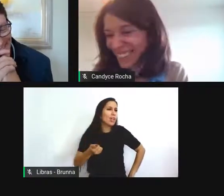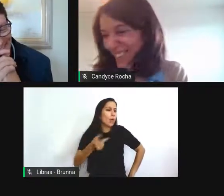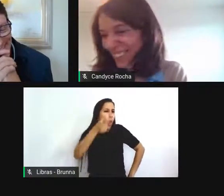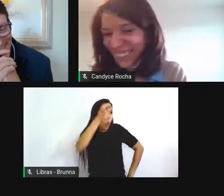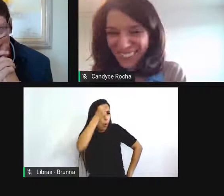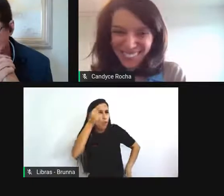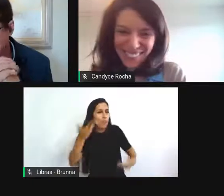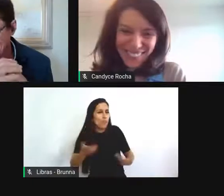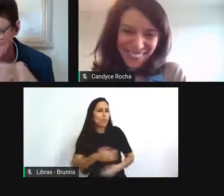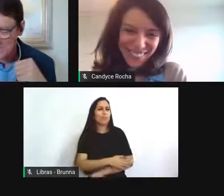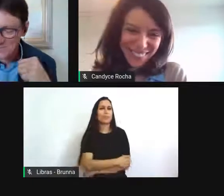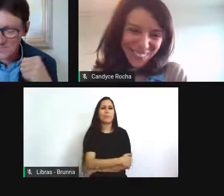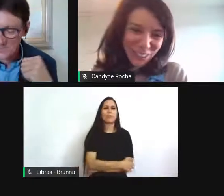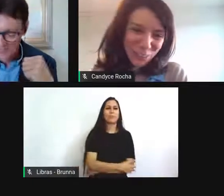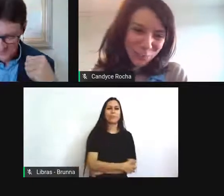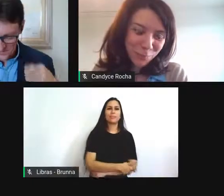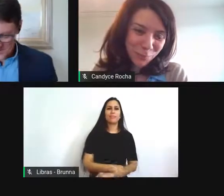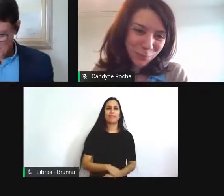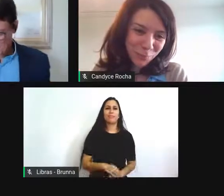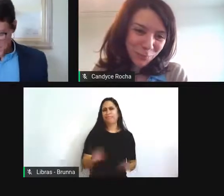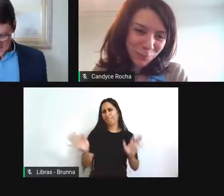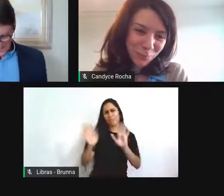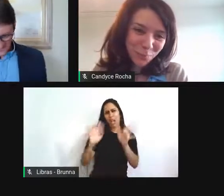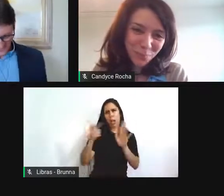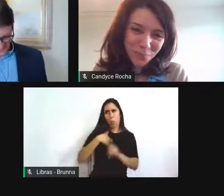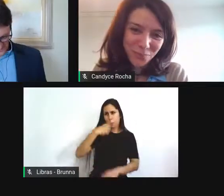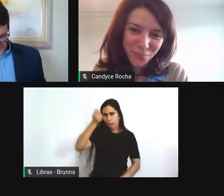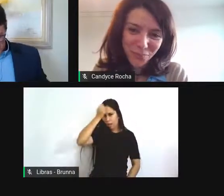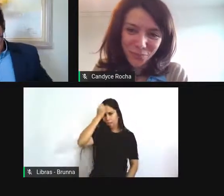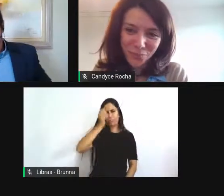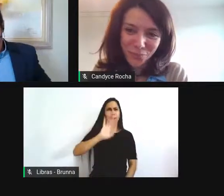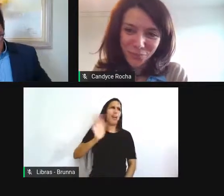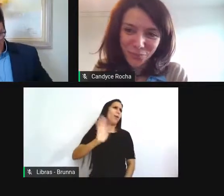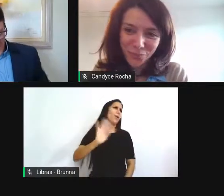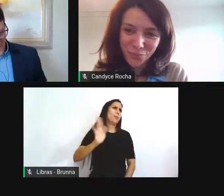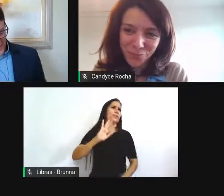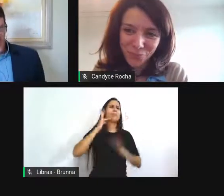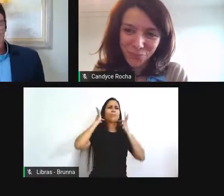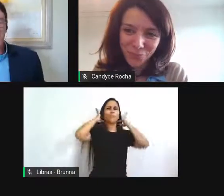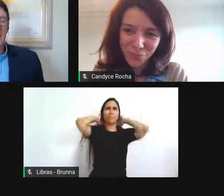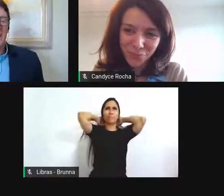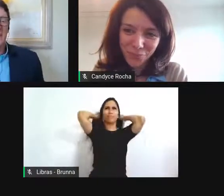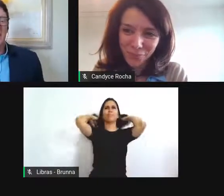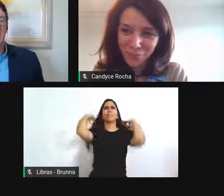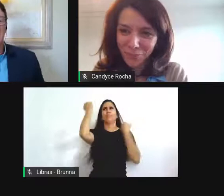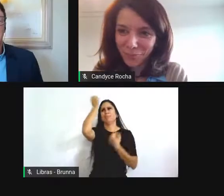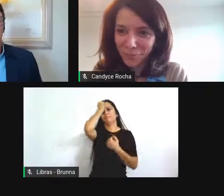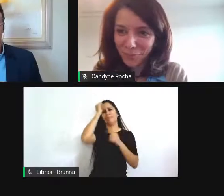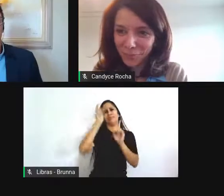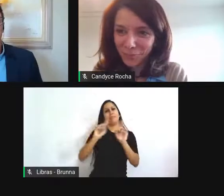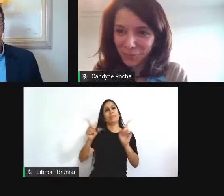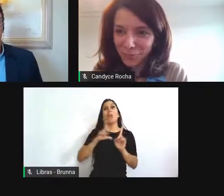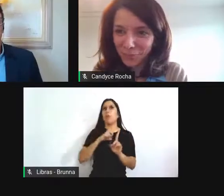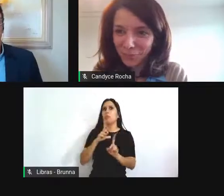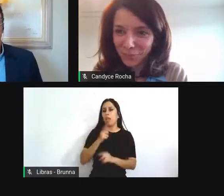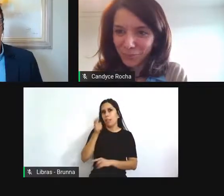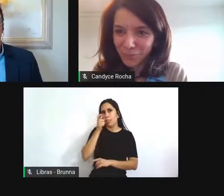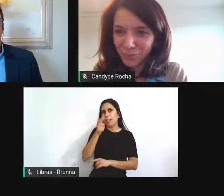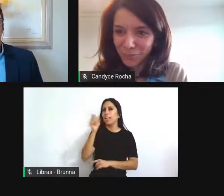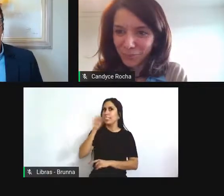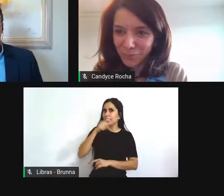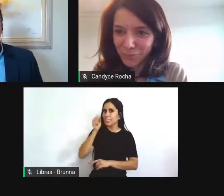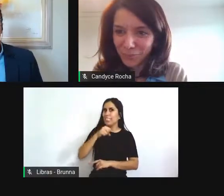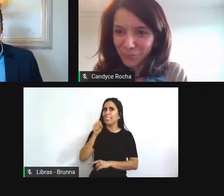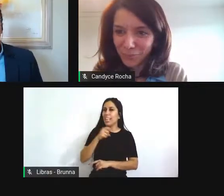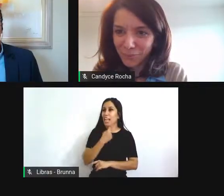Não, de forma alguma, não me arrependo, né? Eu até tenho interesse ainda no